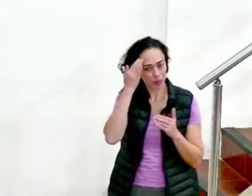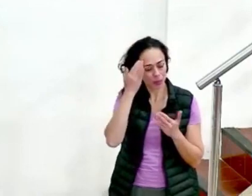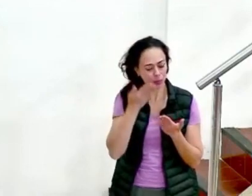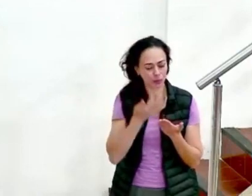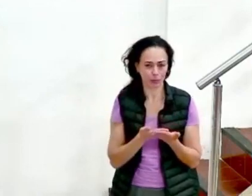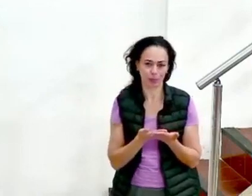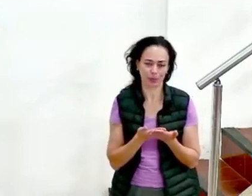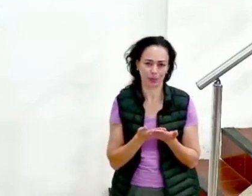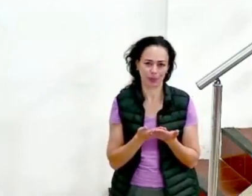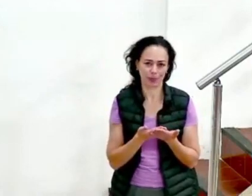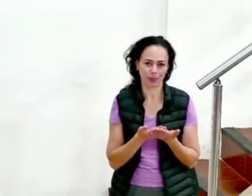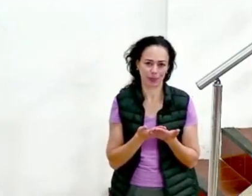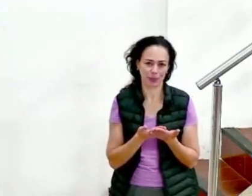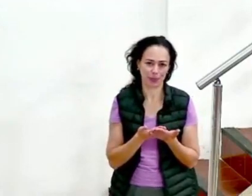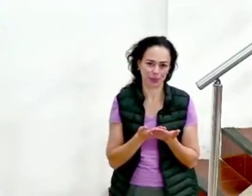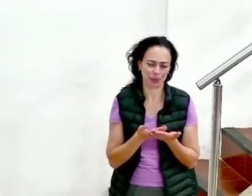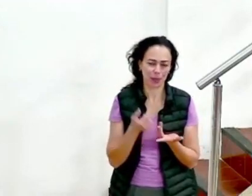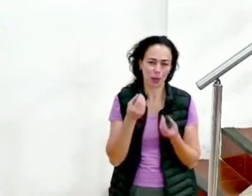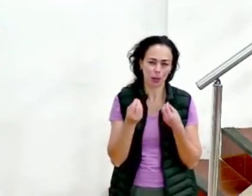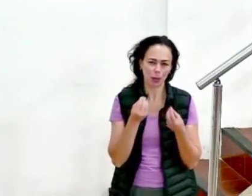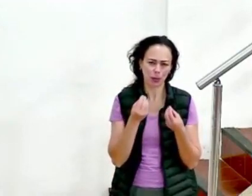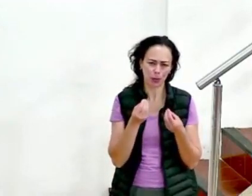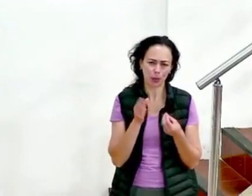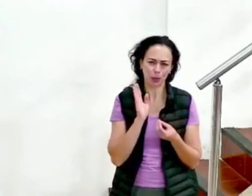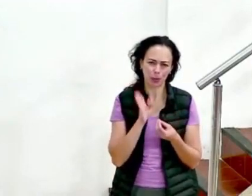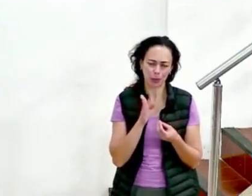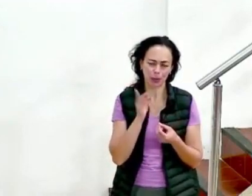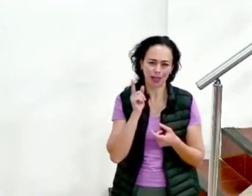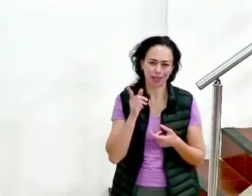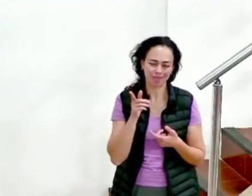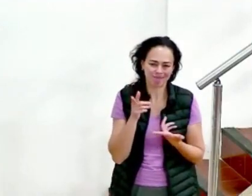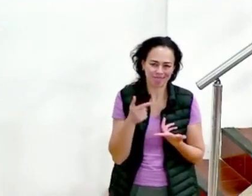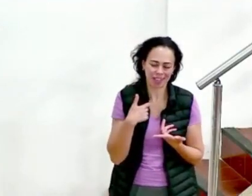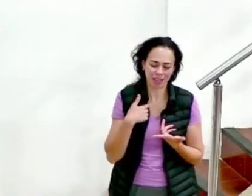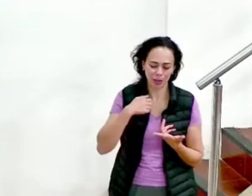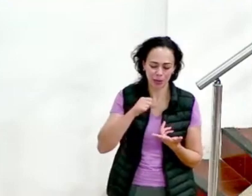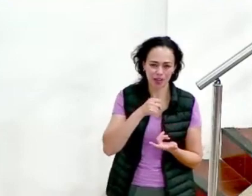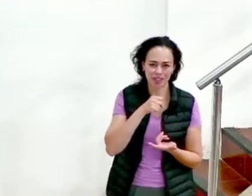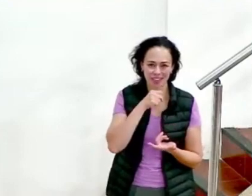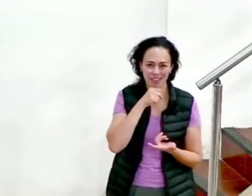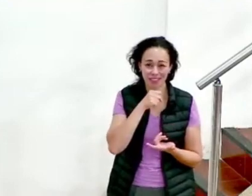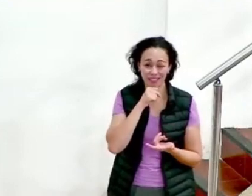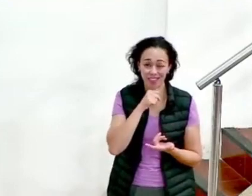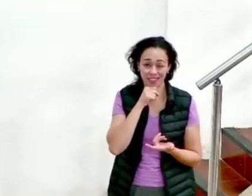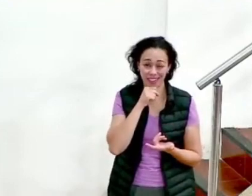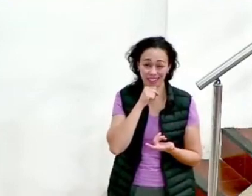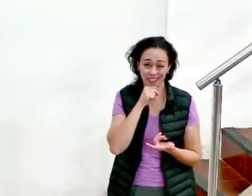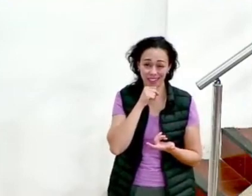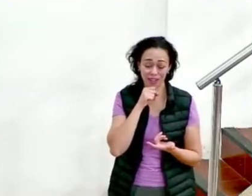não acreditou que na velhice, sendo estéril, até aquele momento não tinha tido nada, teria agora um filho.